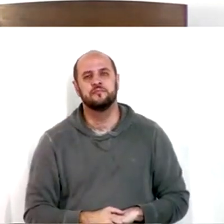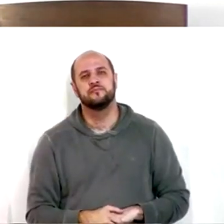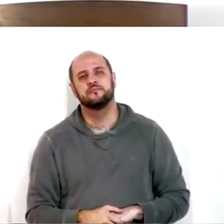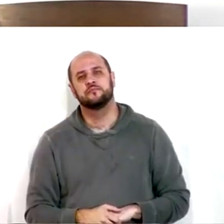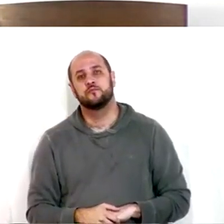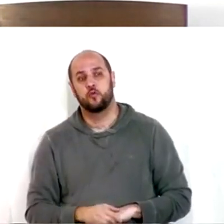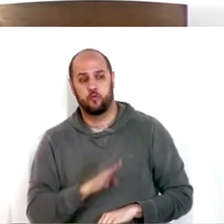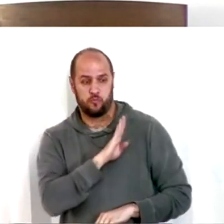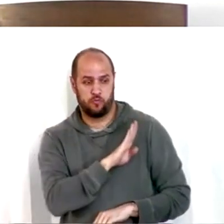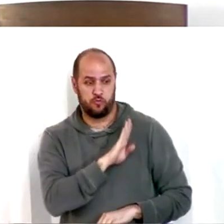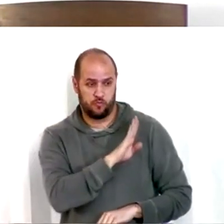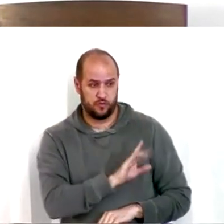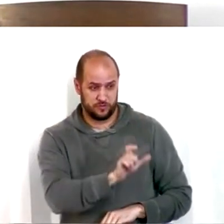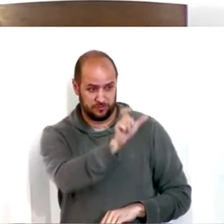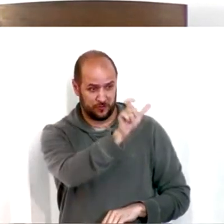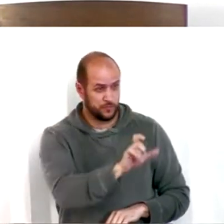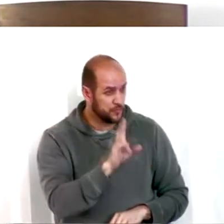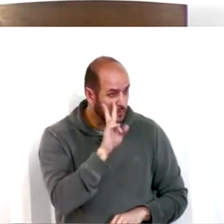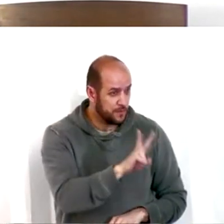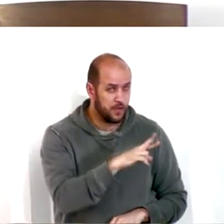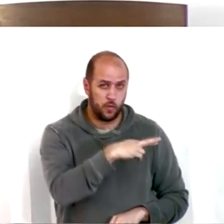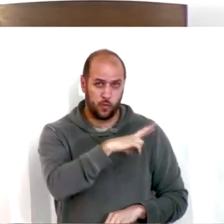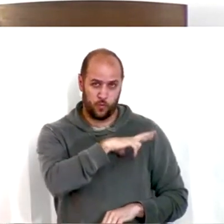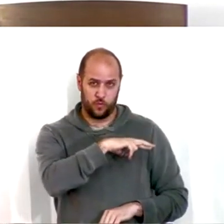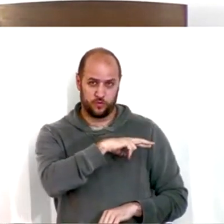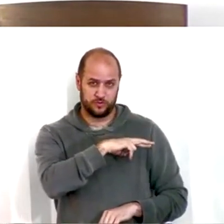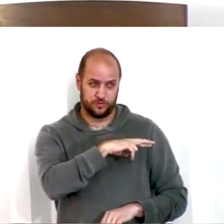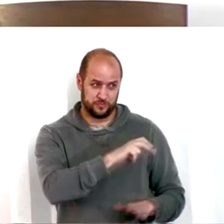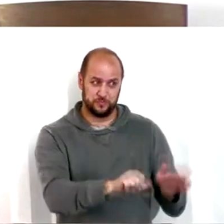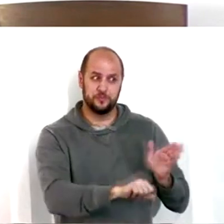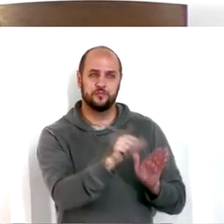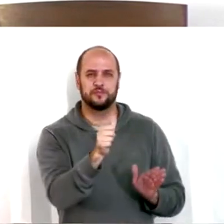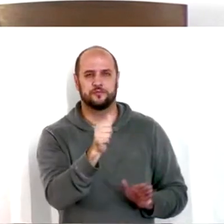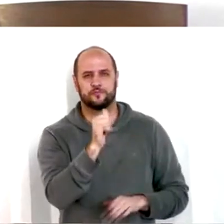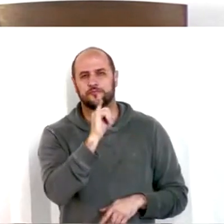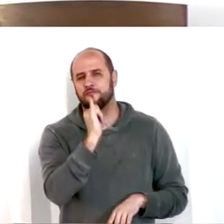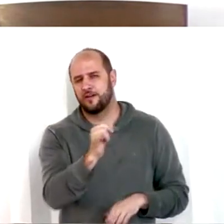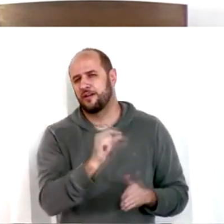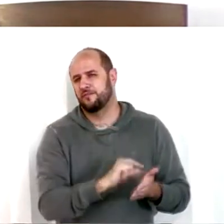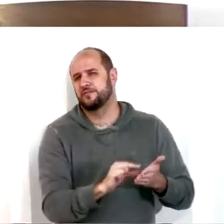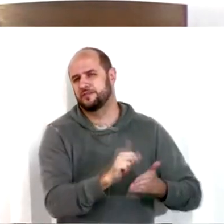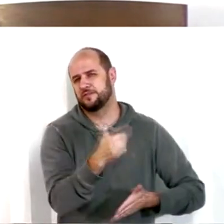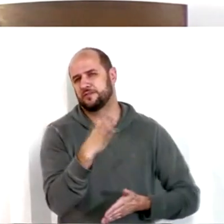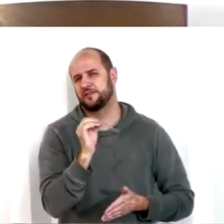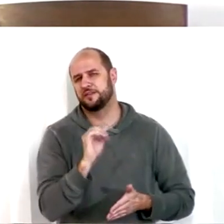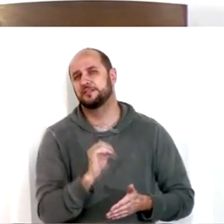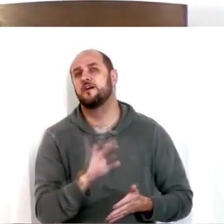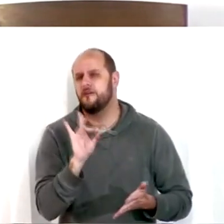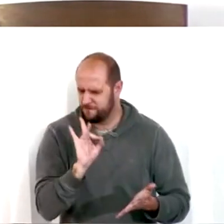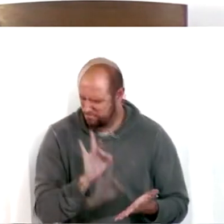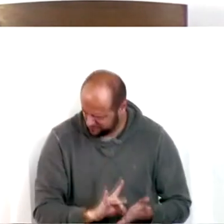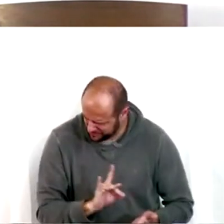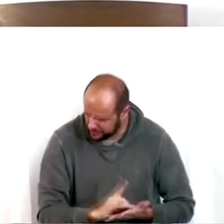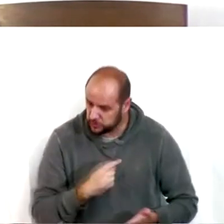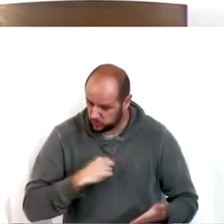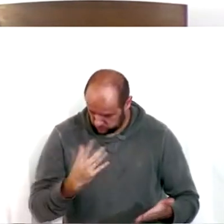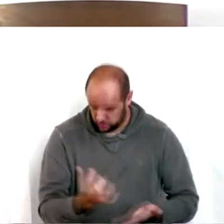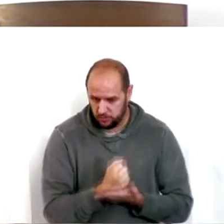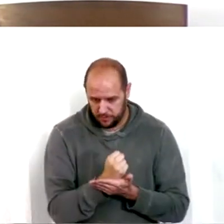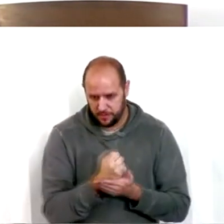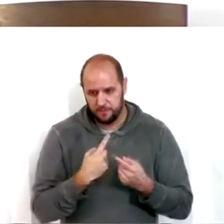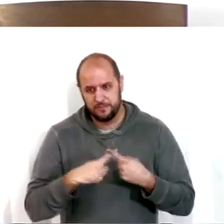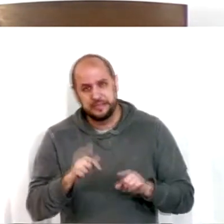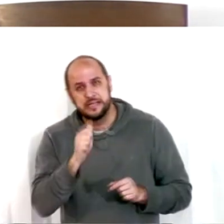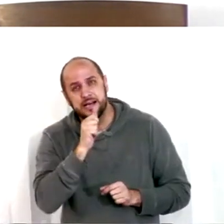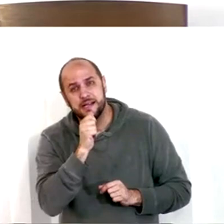para Ruth. Não é verdade? Ele diz no verso 10, é muito verdade que eu sou resgatador, mas